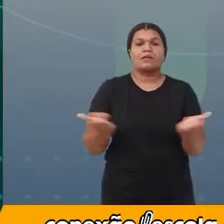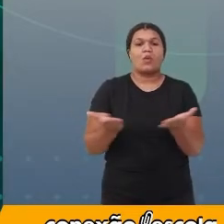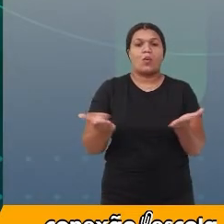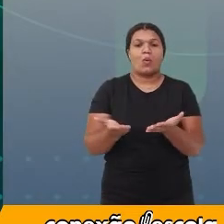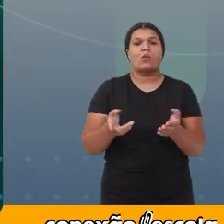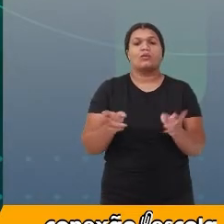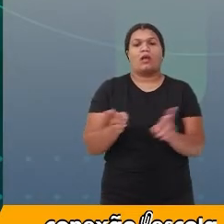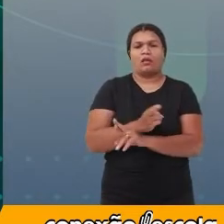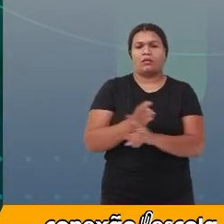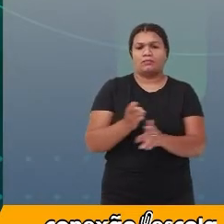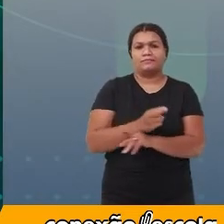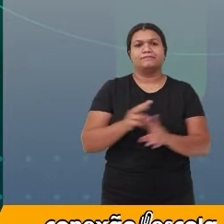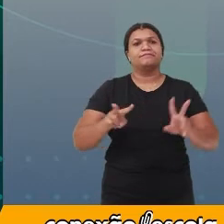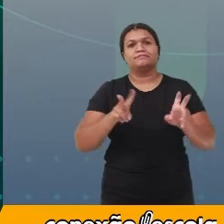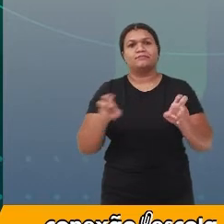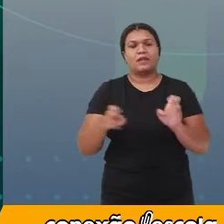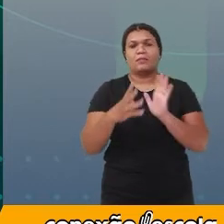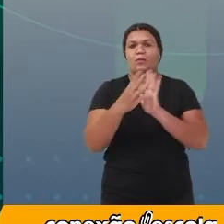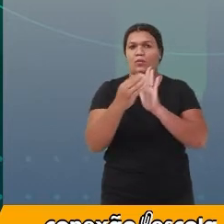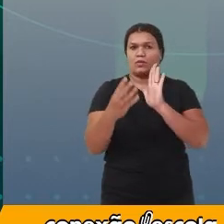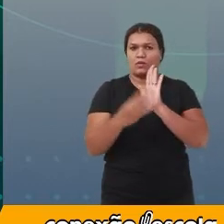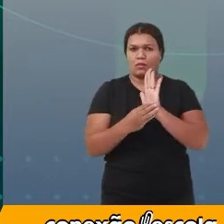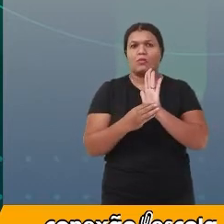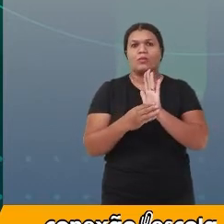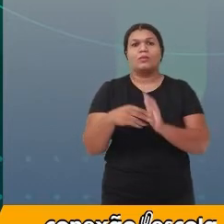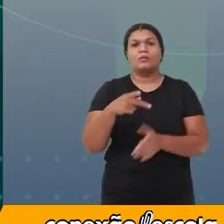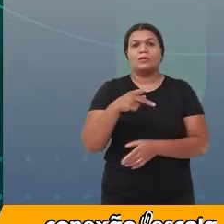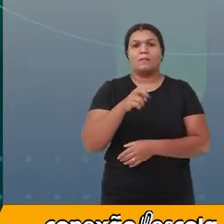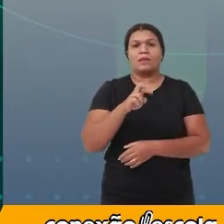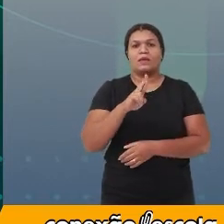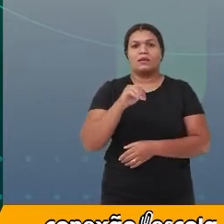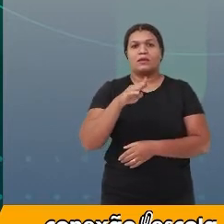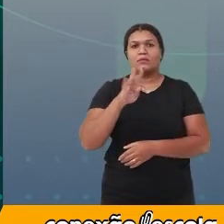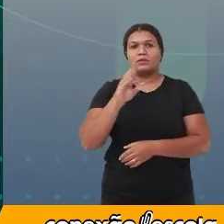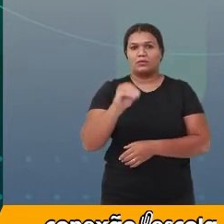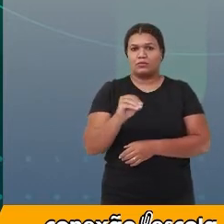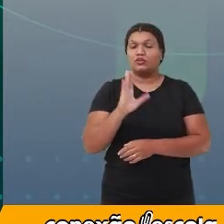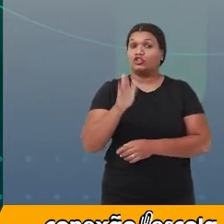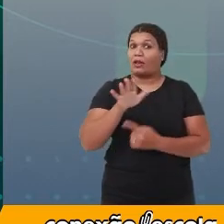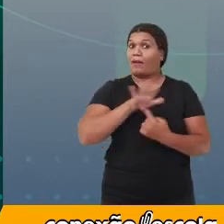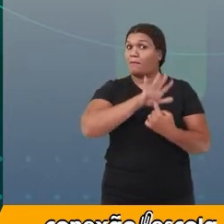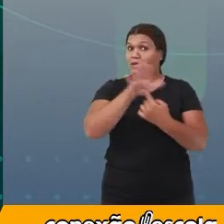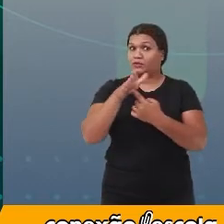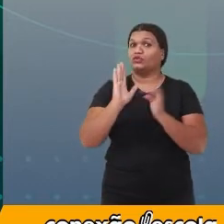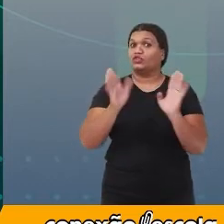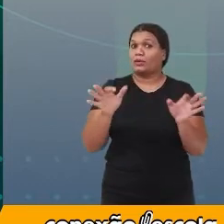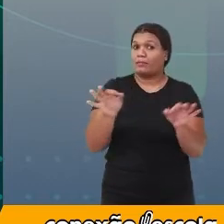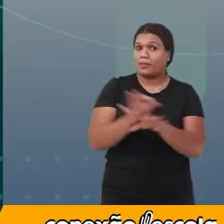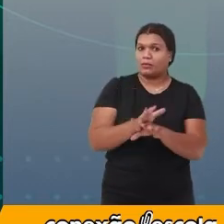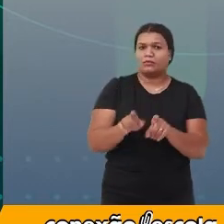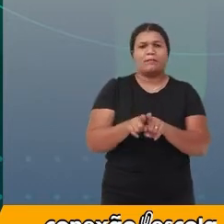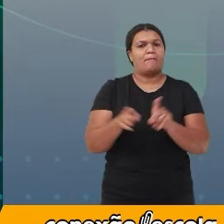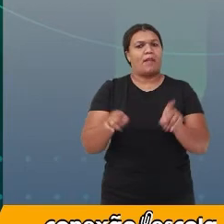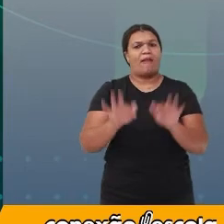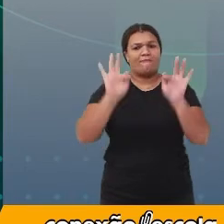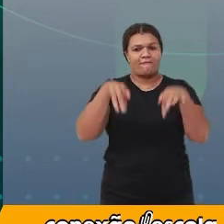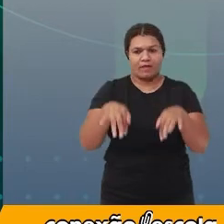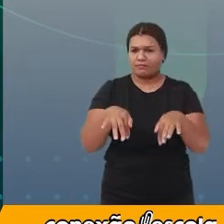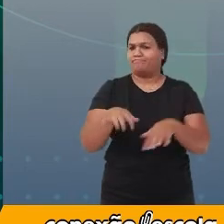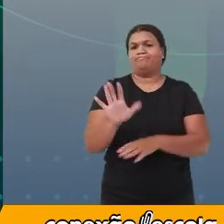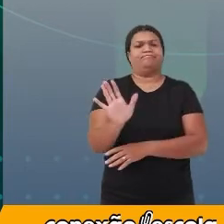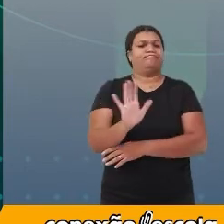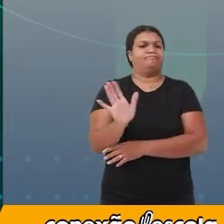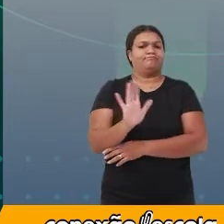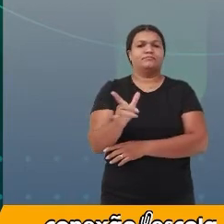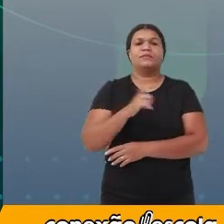hoje, relacionada ao conteúdo de perímetro e área, já foi apresentada. Mas ainda não